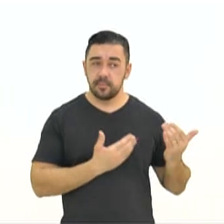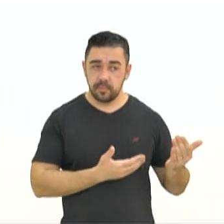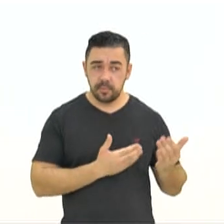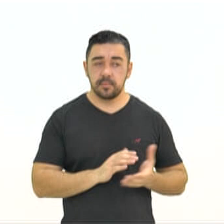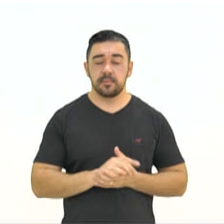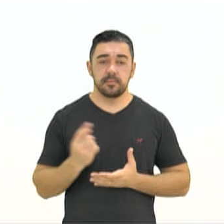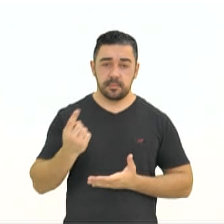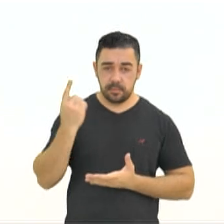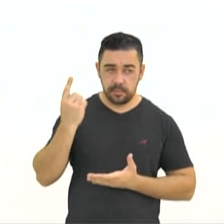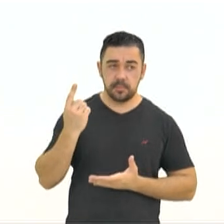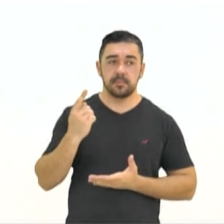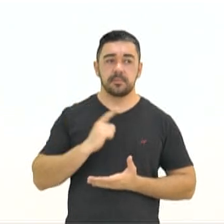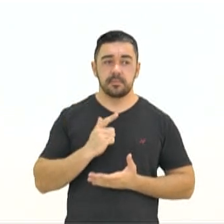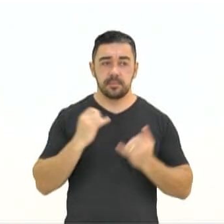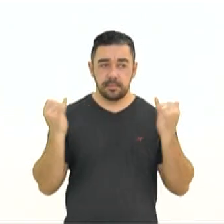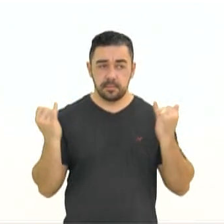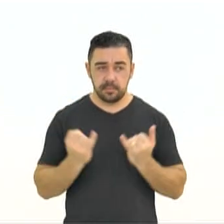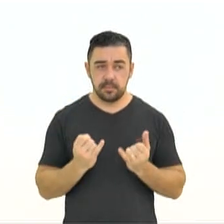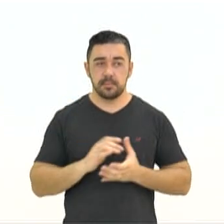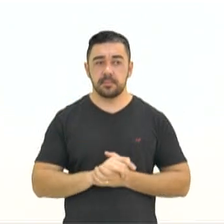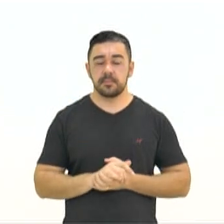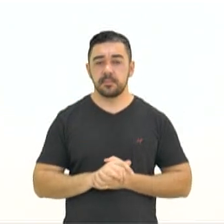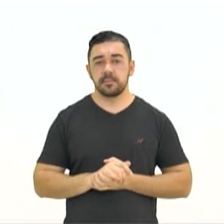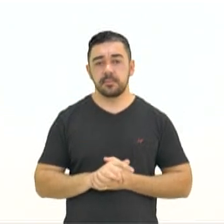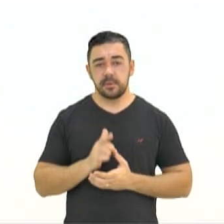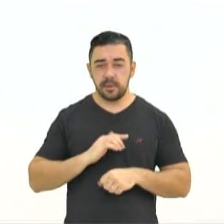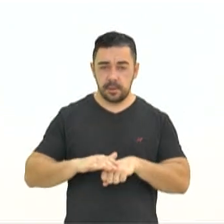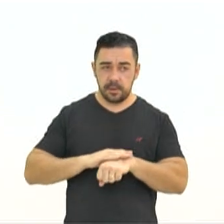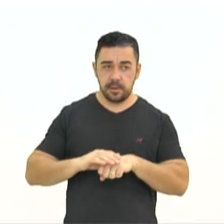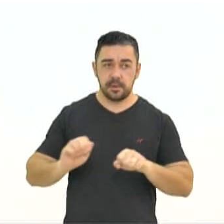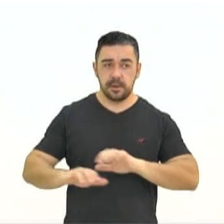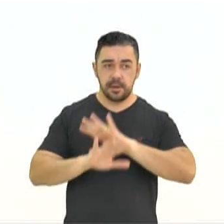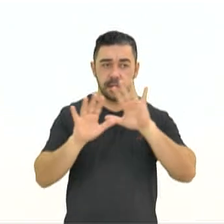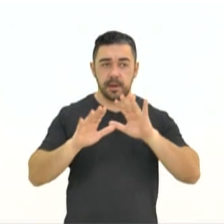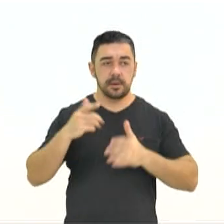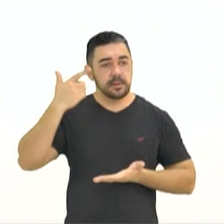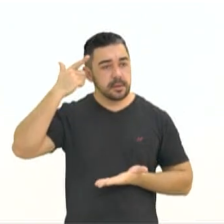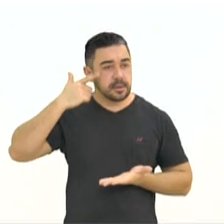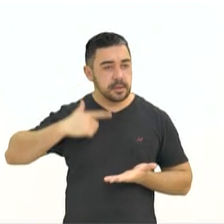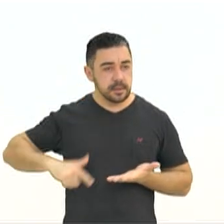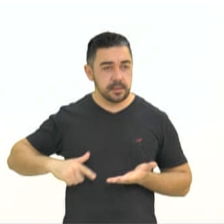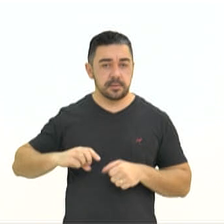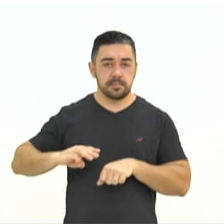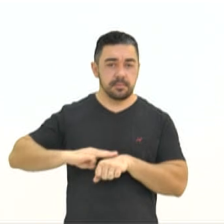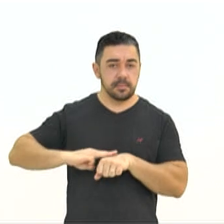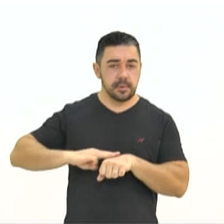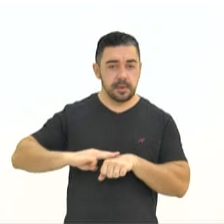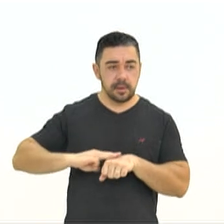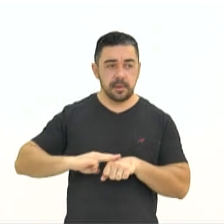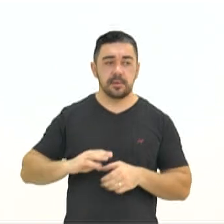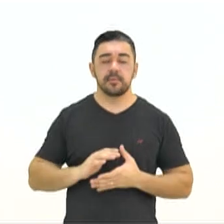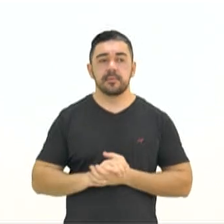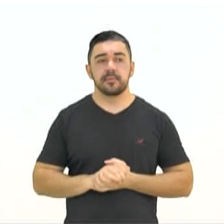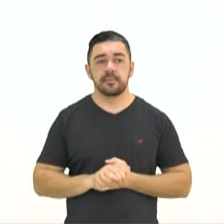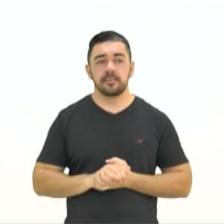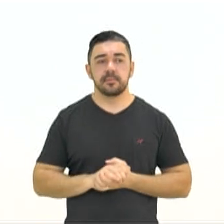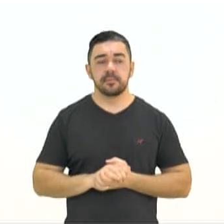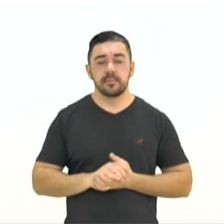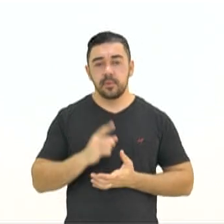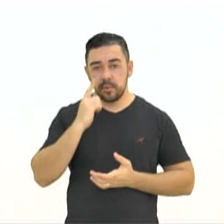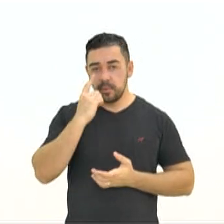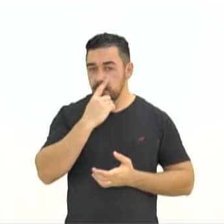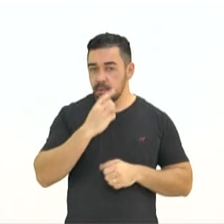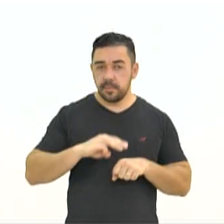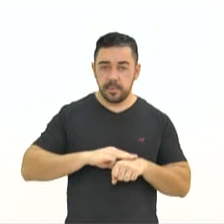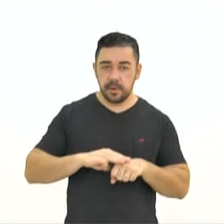joven, alta e delgada. Tengo piel clara, pelo liso e marrom, castanho. Ojos marrones e